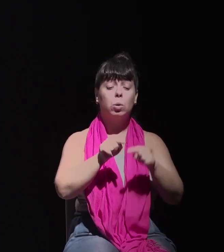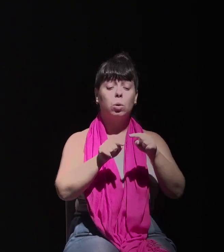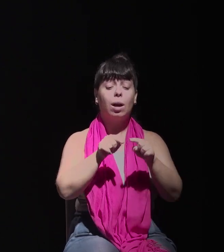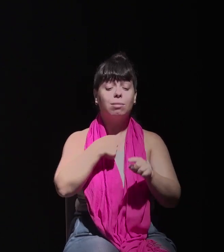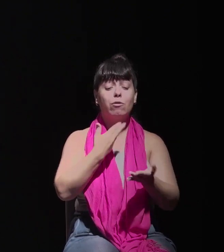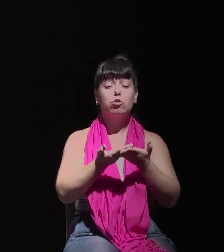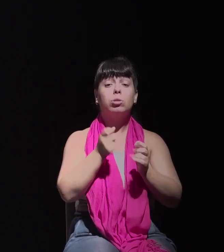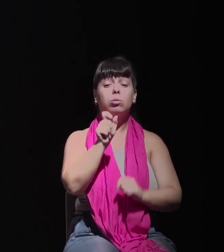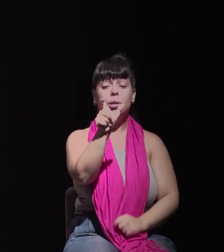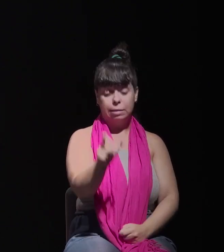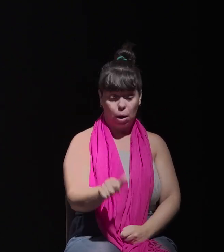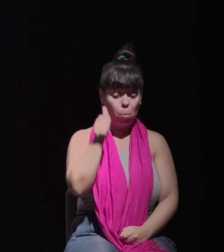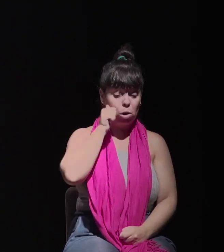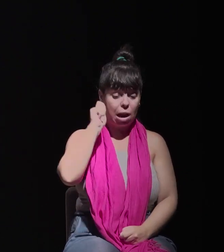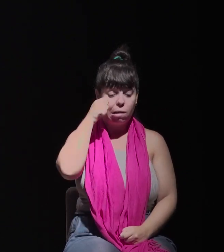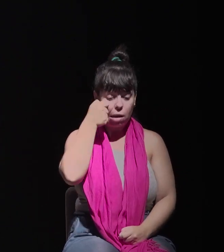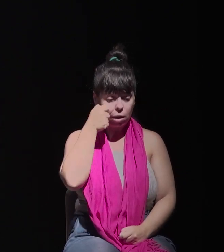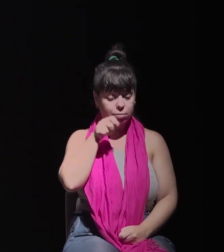mulher negra,